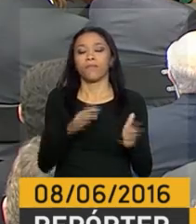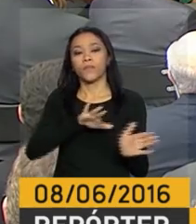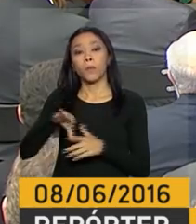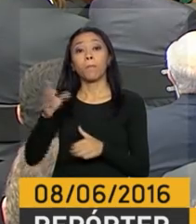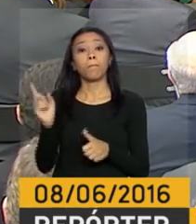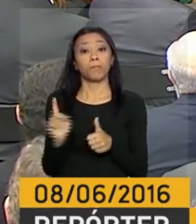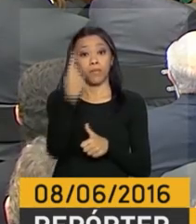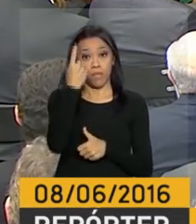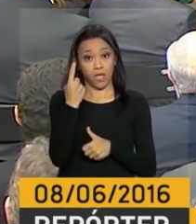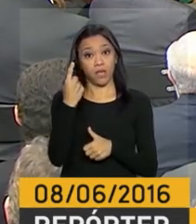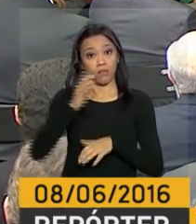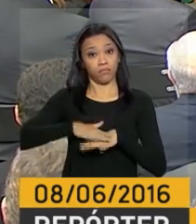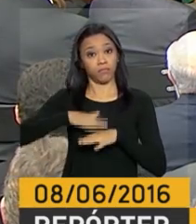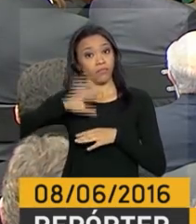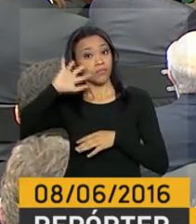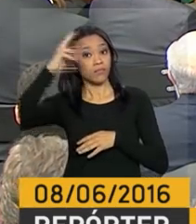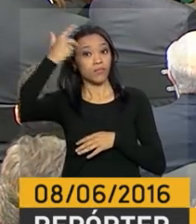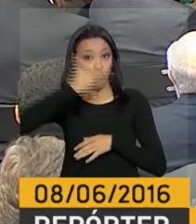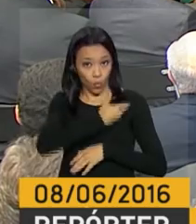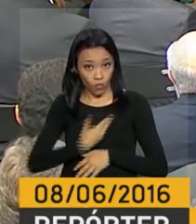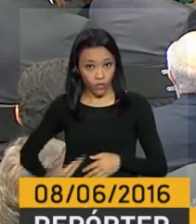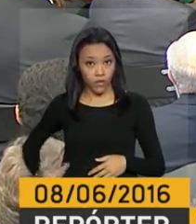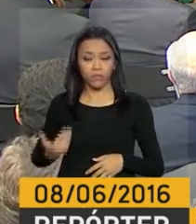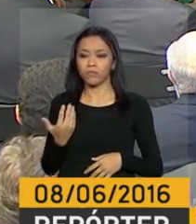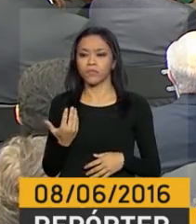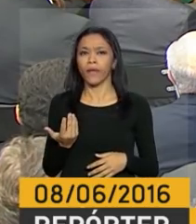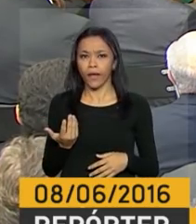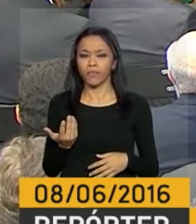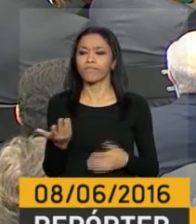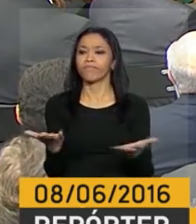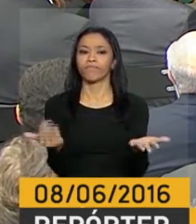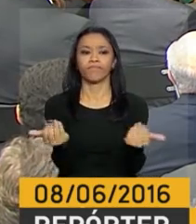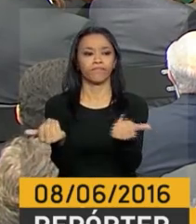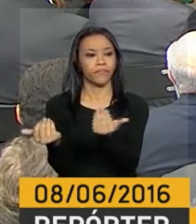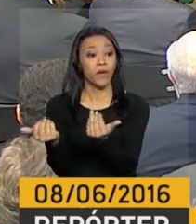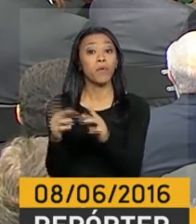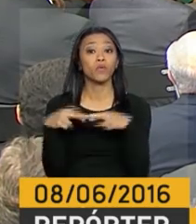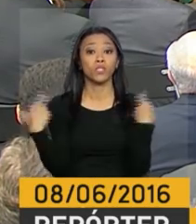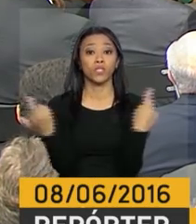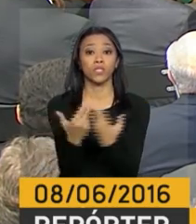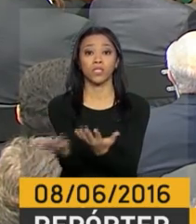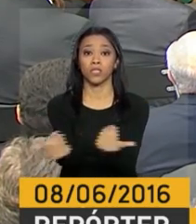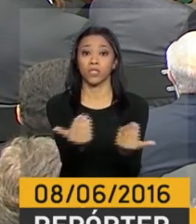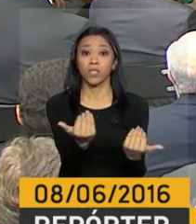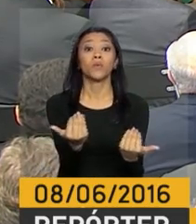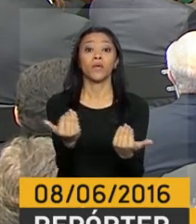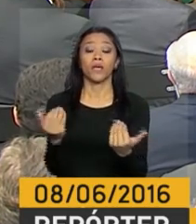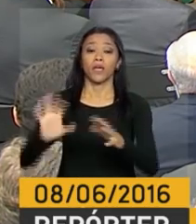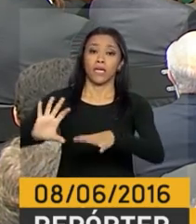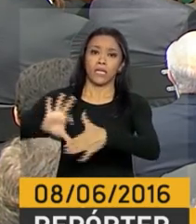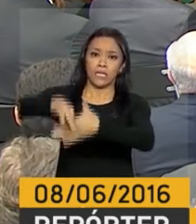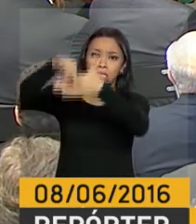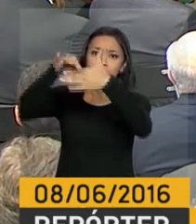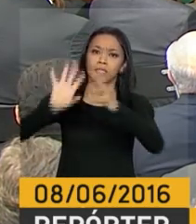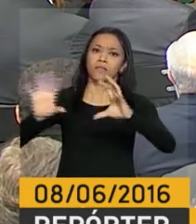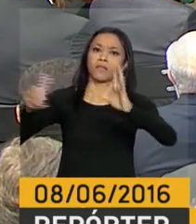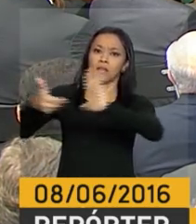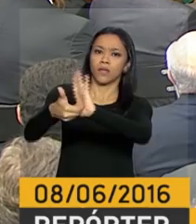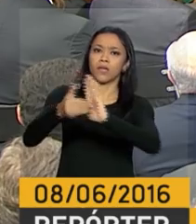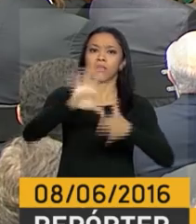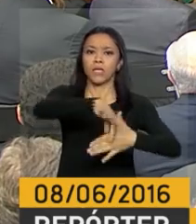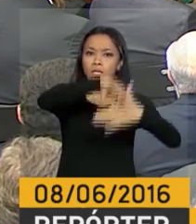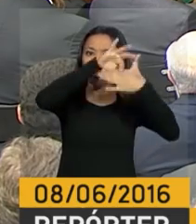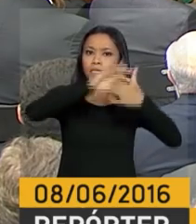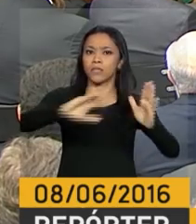nós tomamos foi exata e precisamente reunir os líderes da câmara dos deputados do Senado Federal